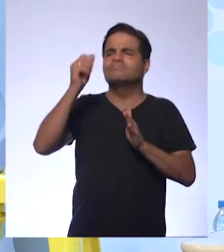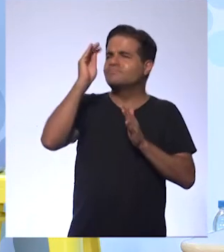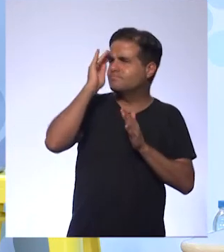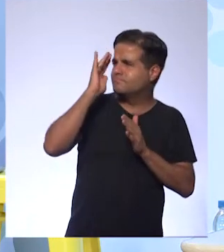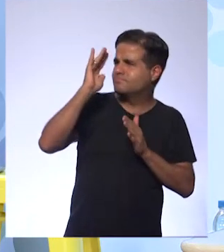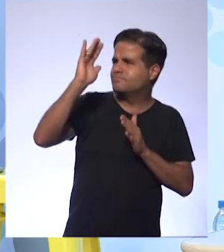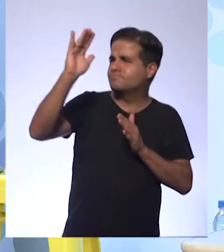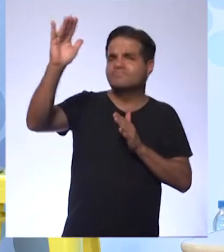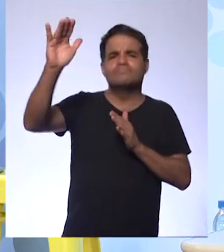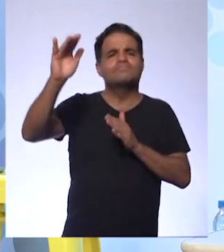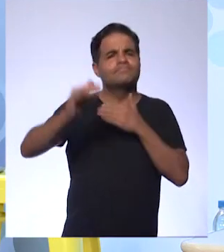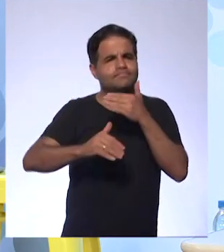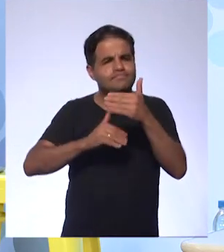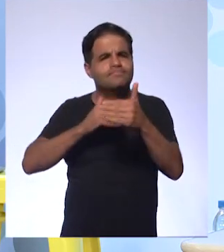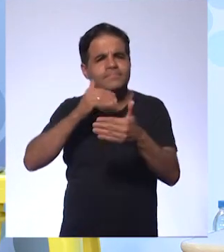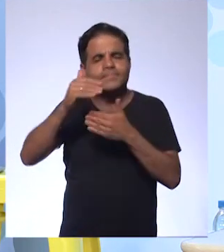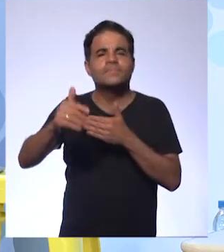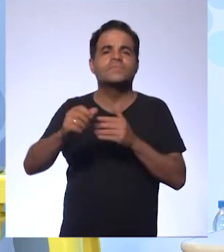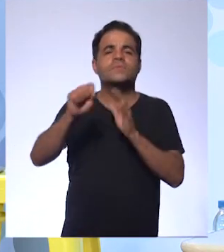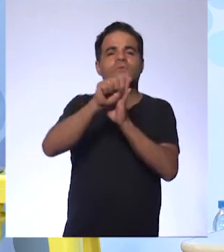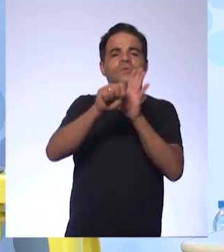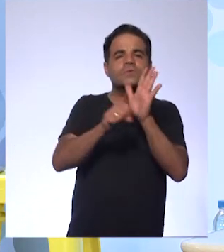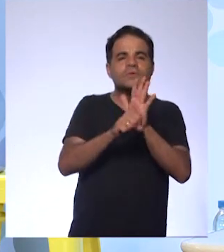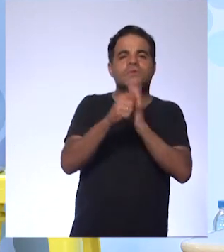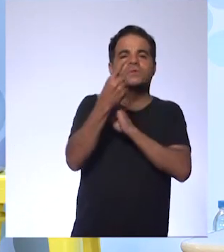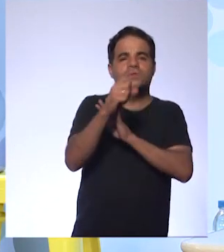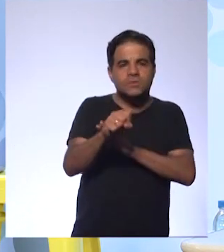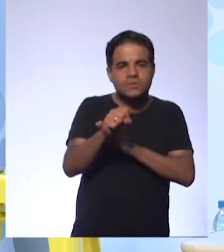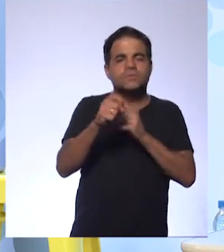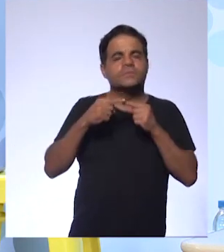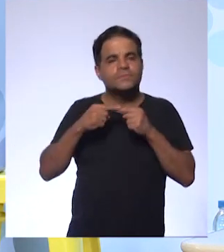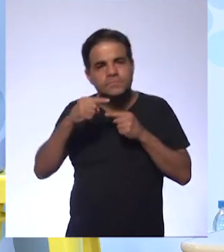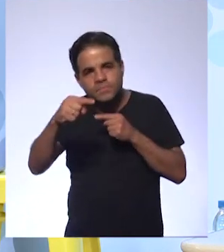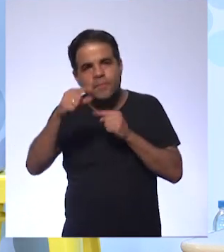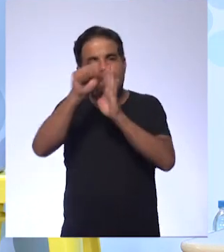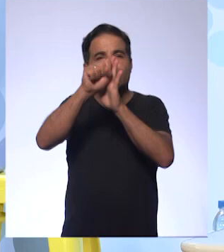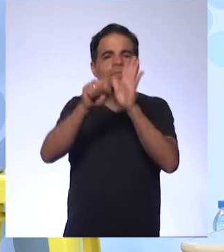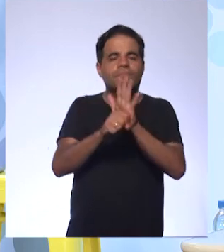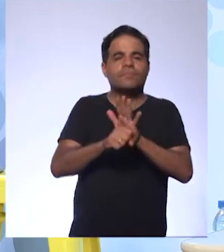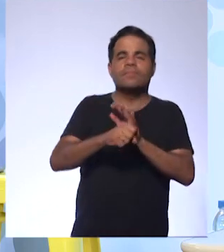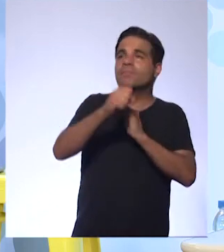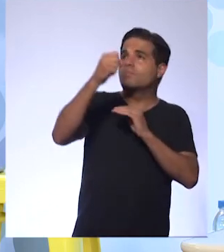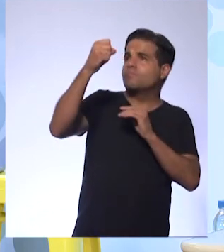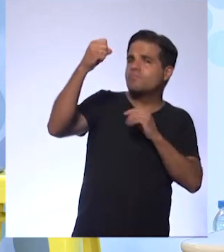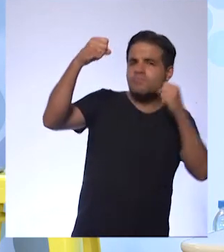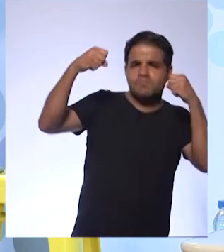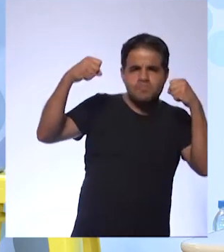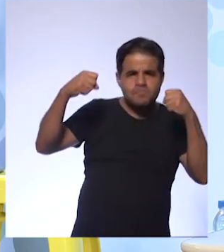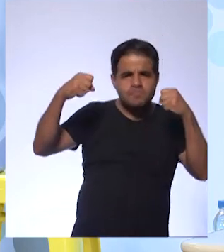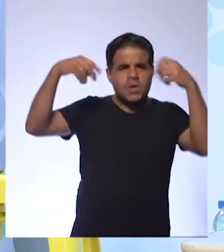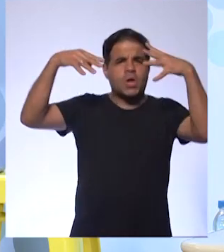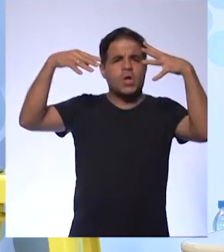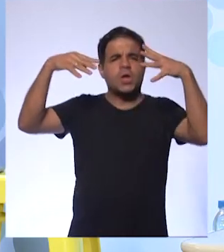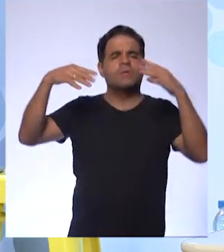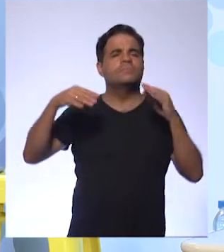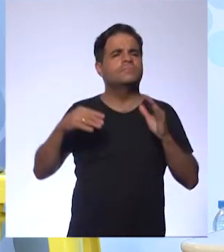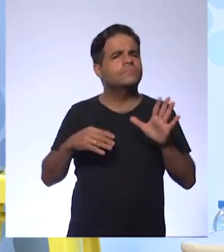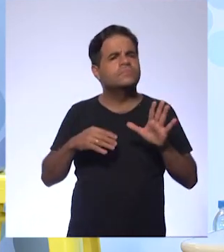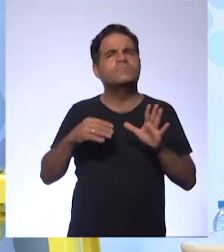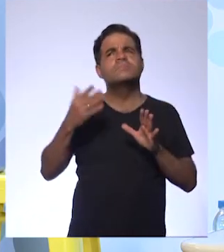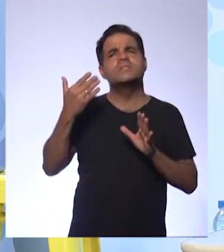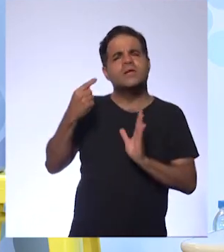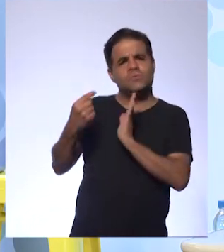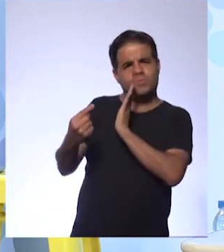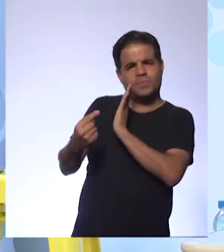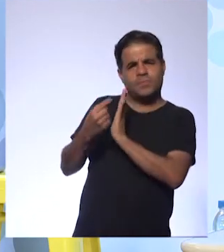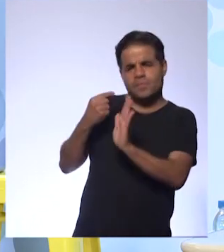iluministas começam a se desenvolver no século XVIII, o chamado século das luzes. Uma vez alguém